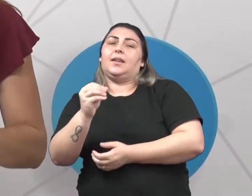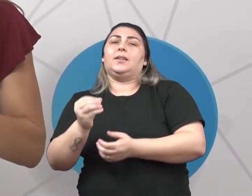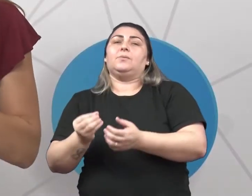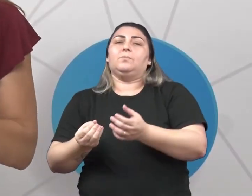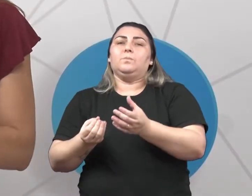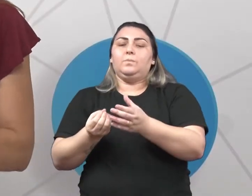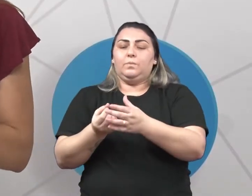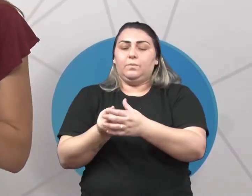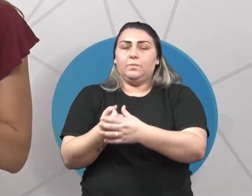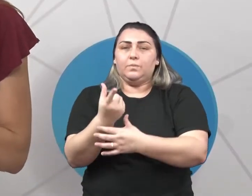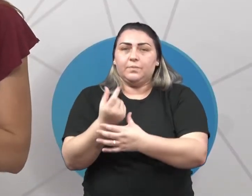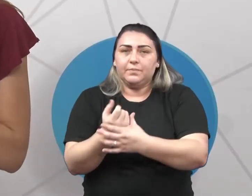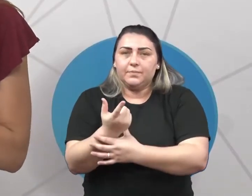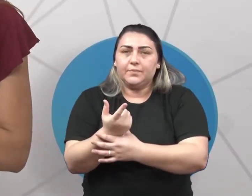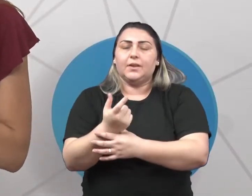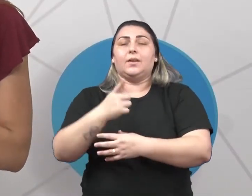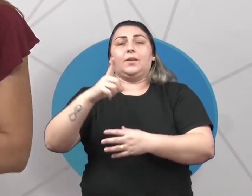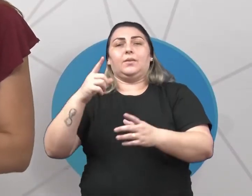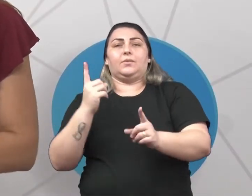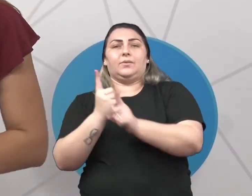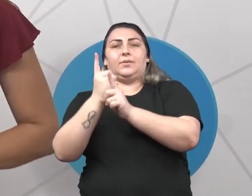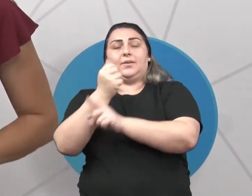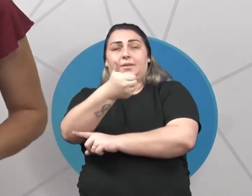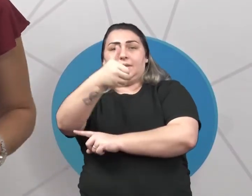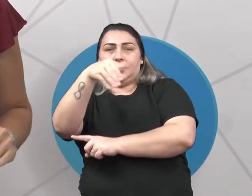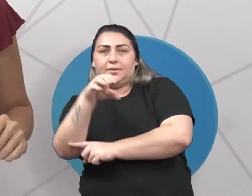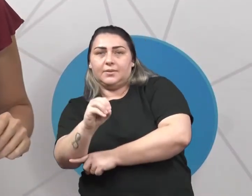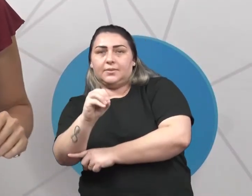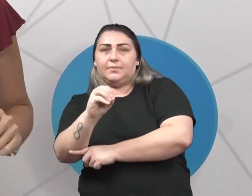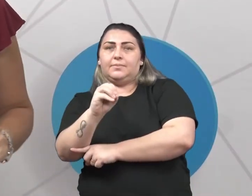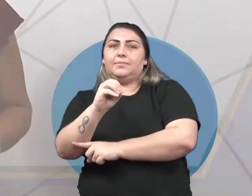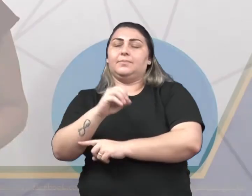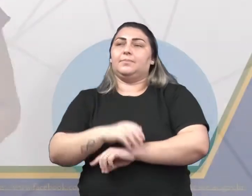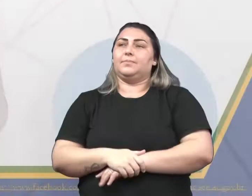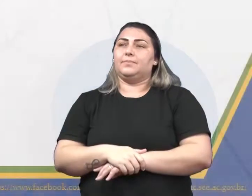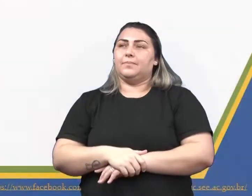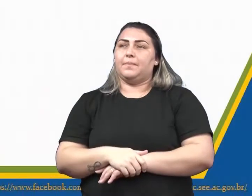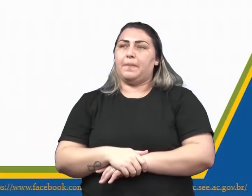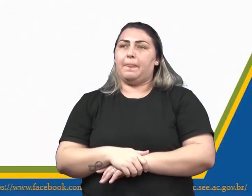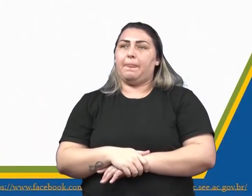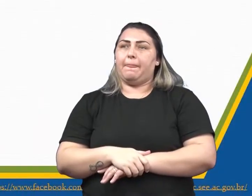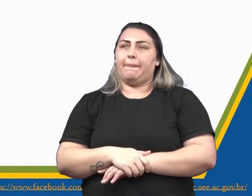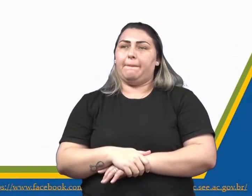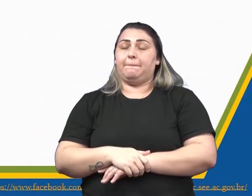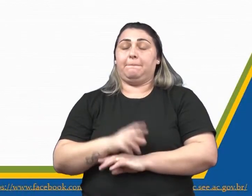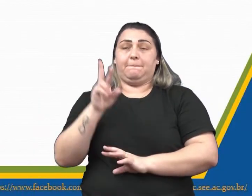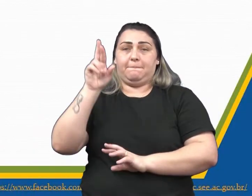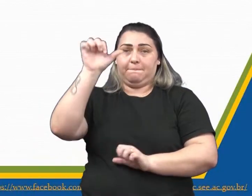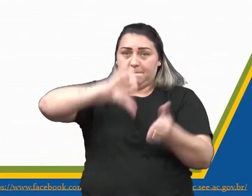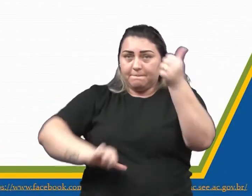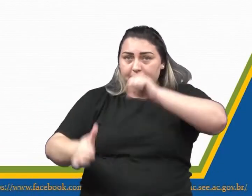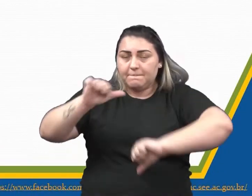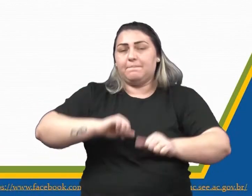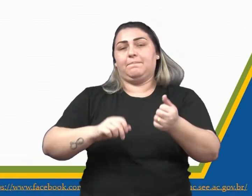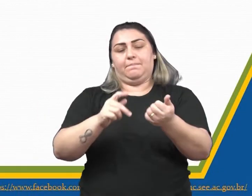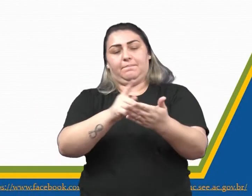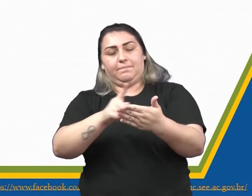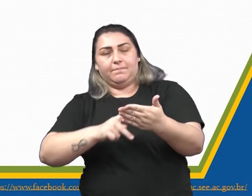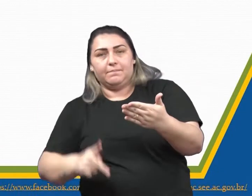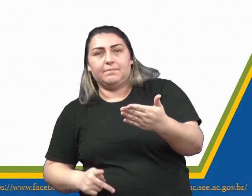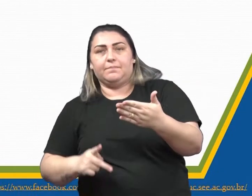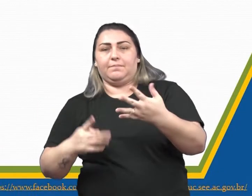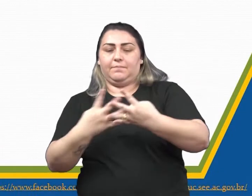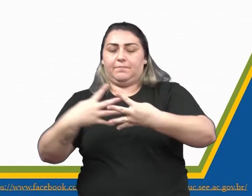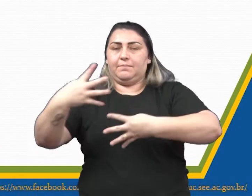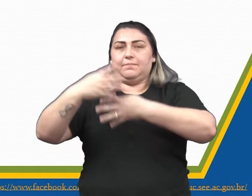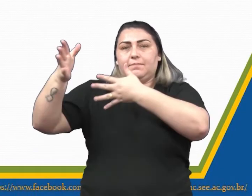verso, eu ia encontrar 10 sílabas poéticas. E aí, analisando esse poema, Soneto de Fidelidade,